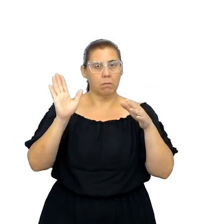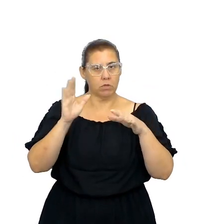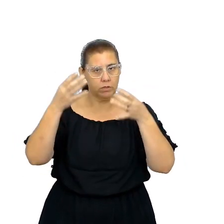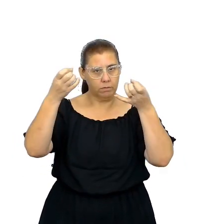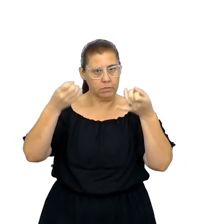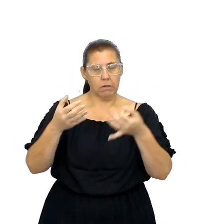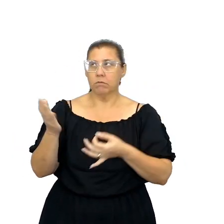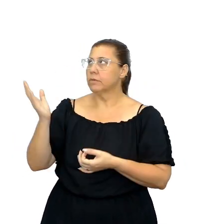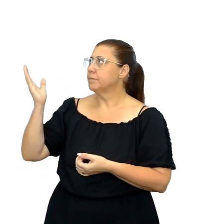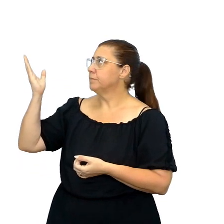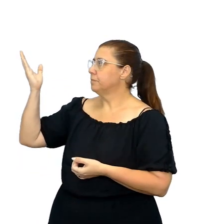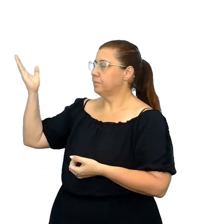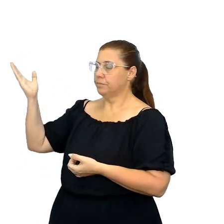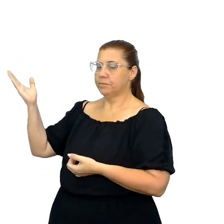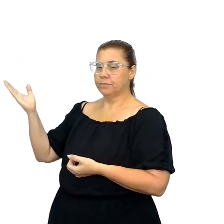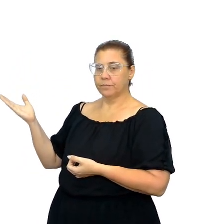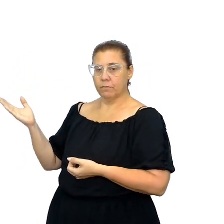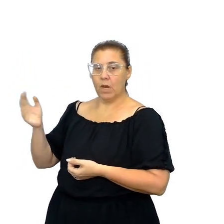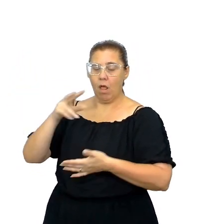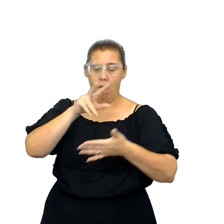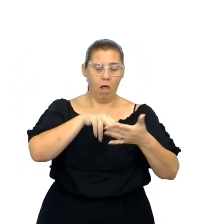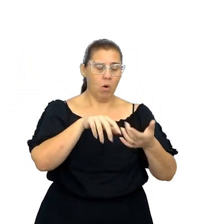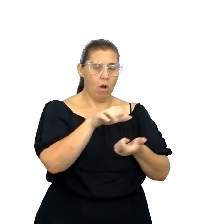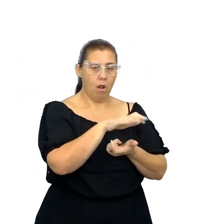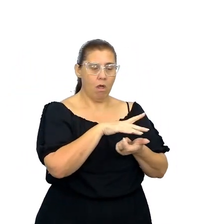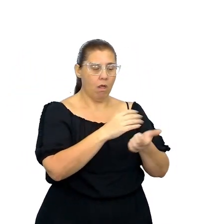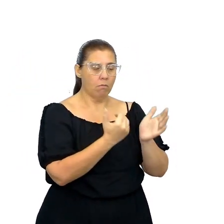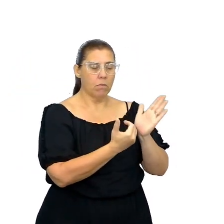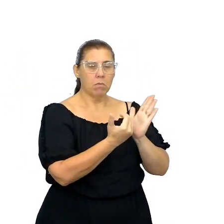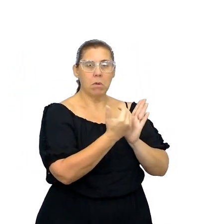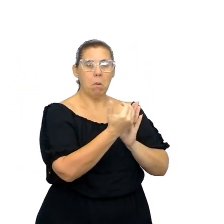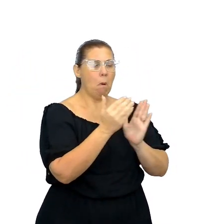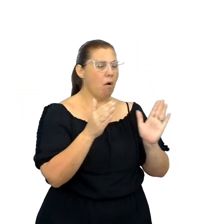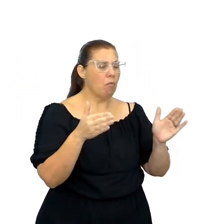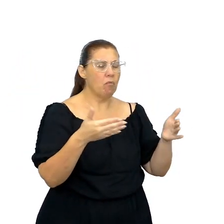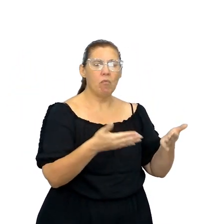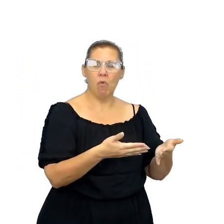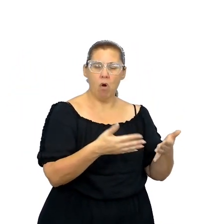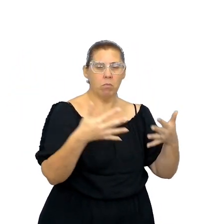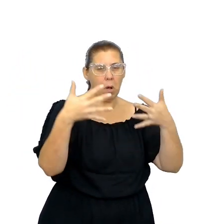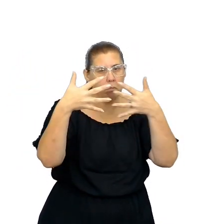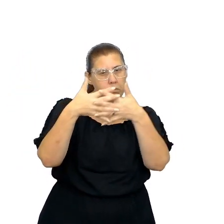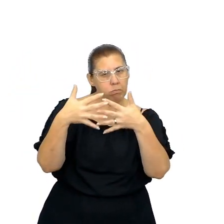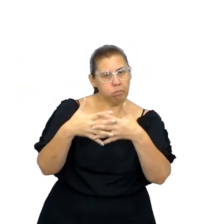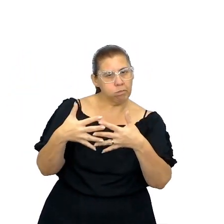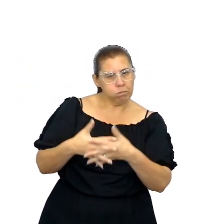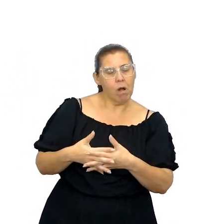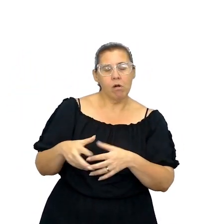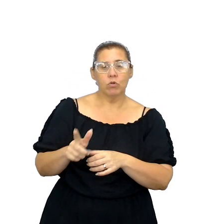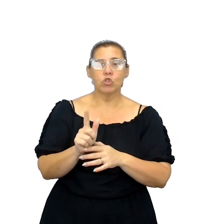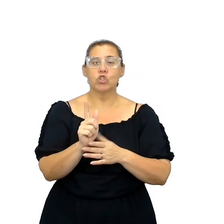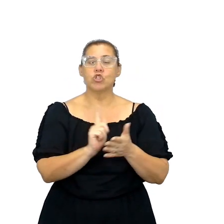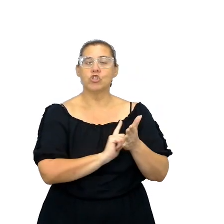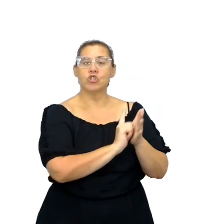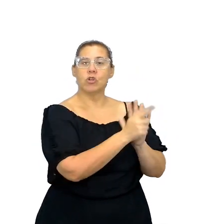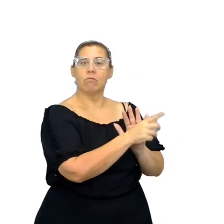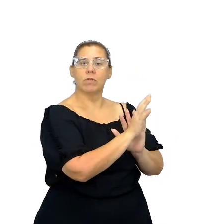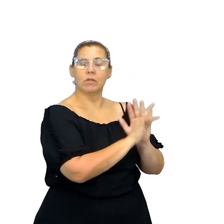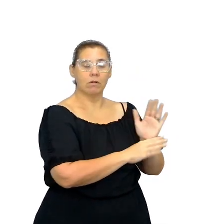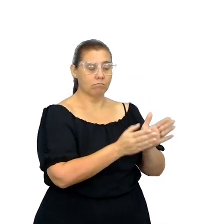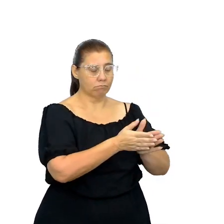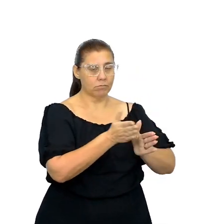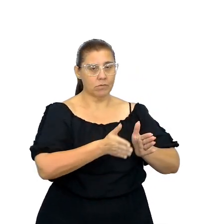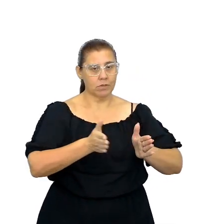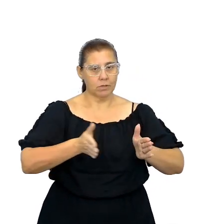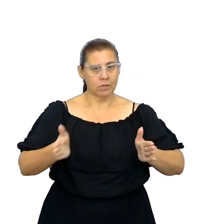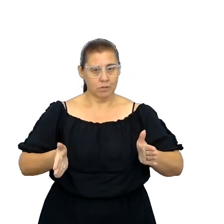falei, é leitura e letramento, com foco nos níveis de leitura e na complexidade dos gêneros textuais dessa sequência de